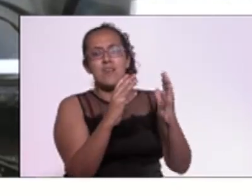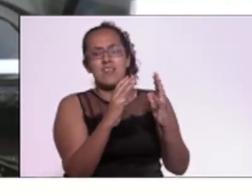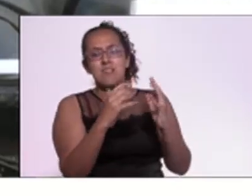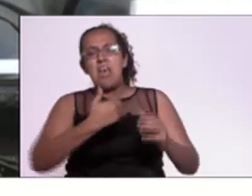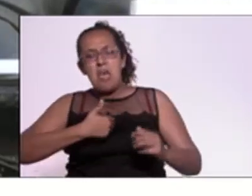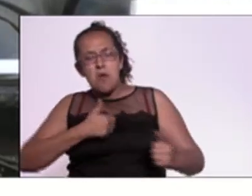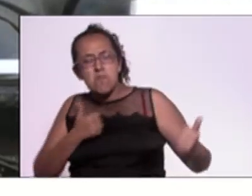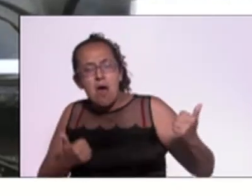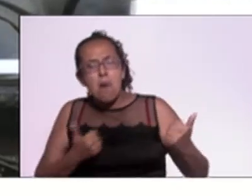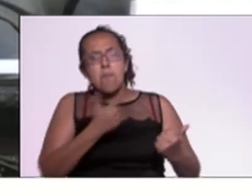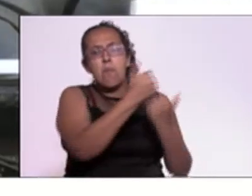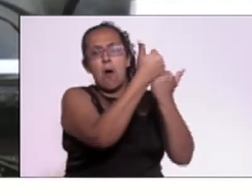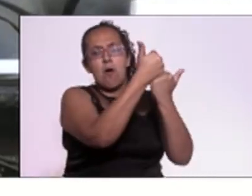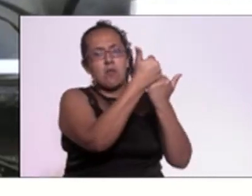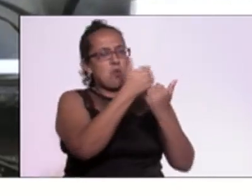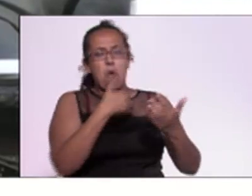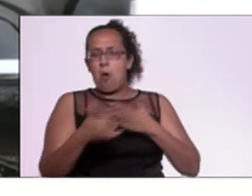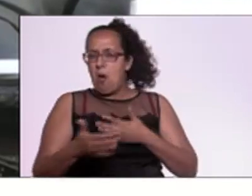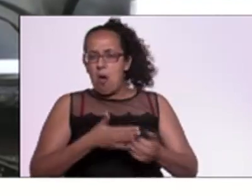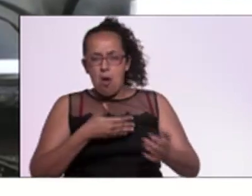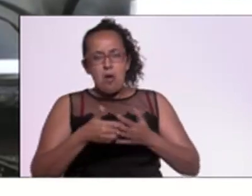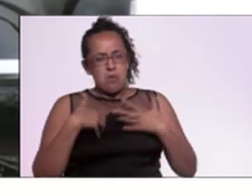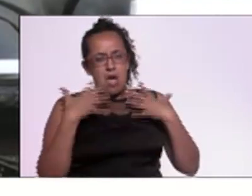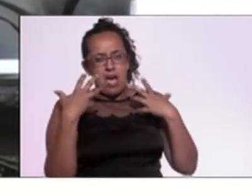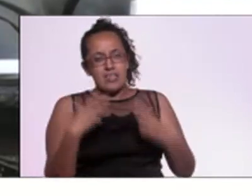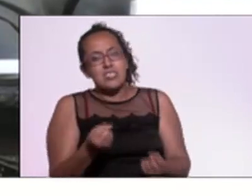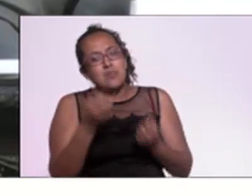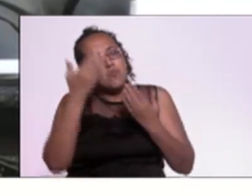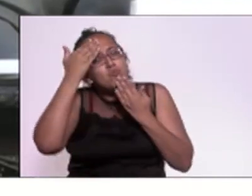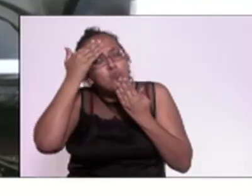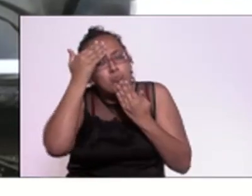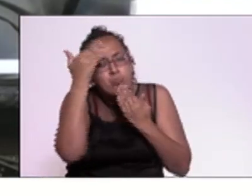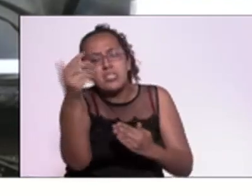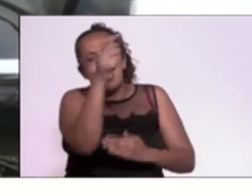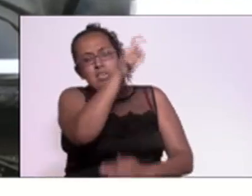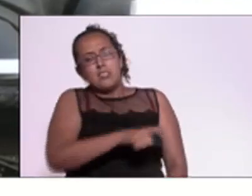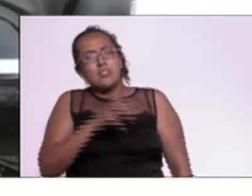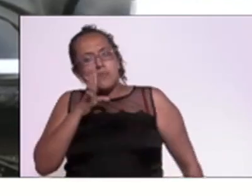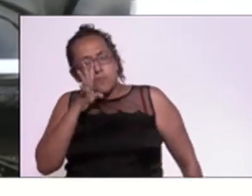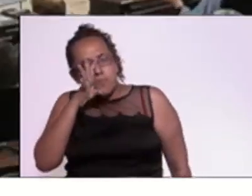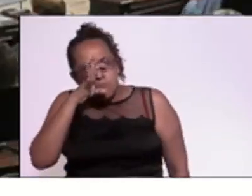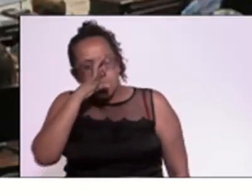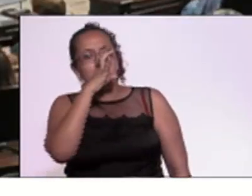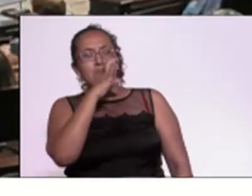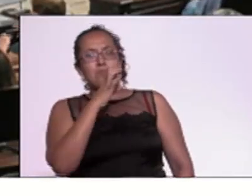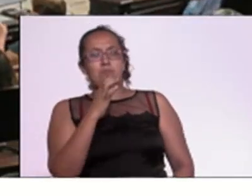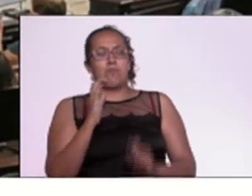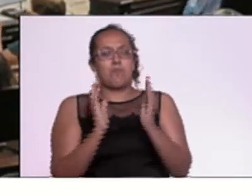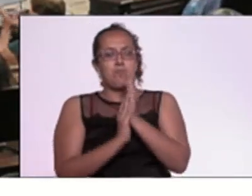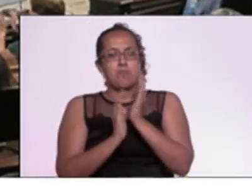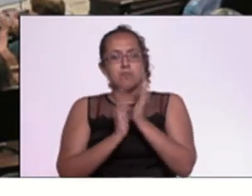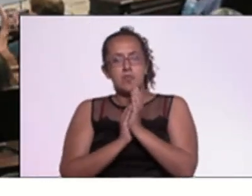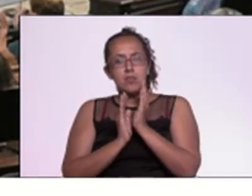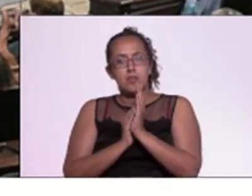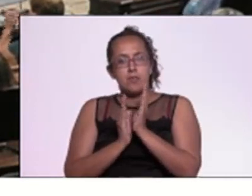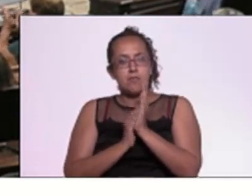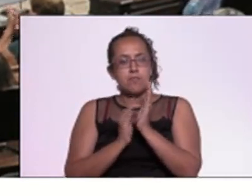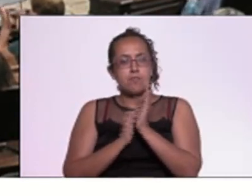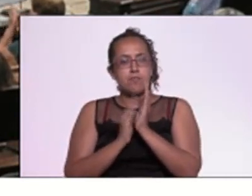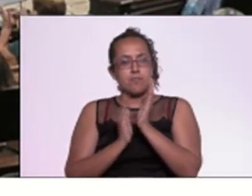Olá, boa noite a todos. Gostaria de saudar a mesa. Gostaria de saudar o querido